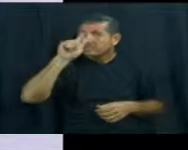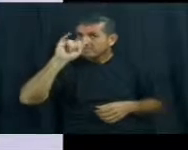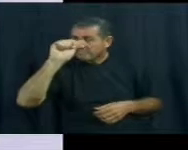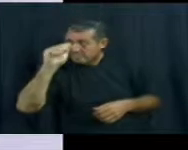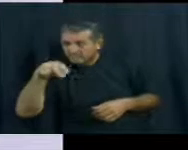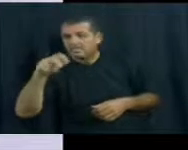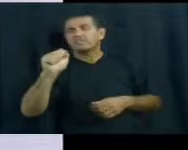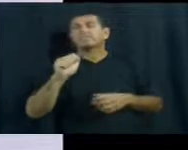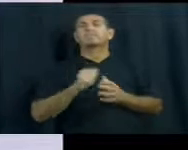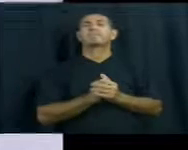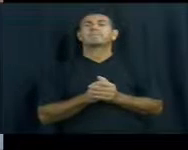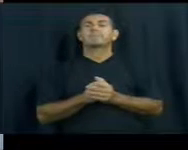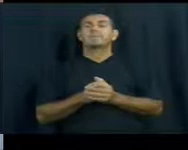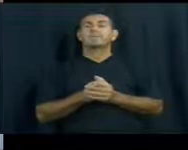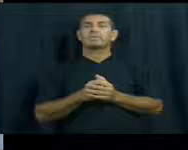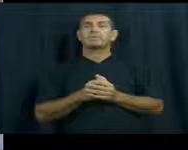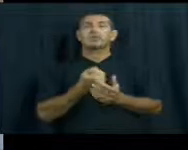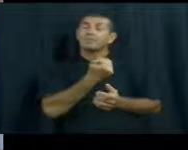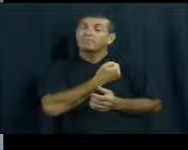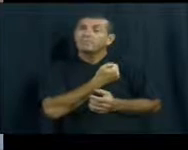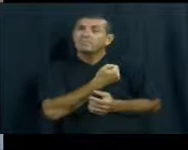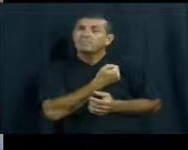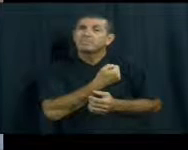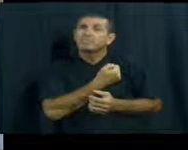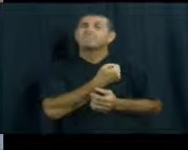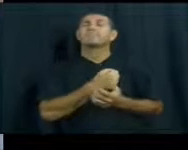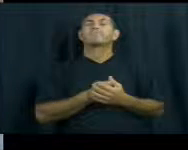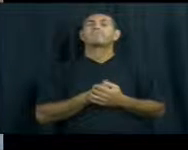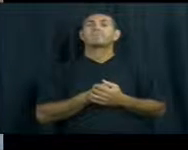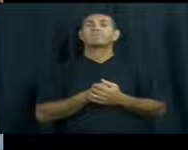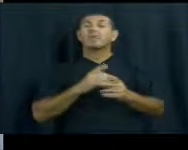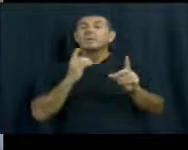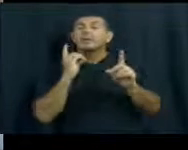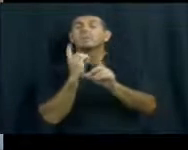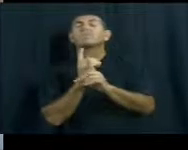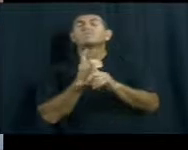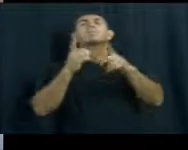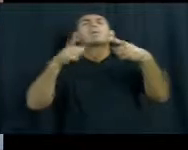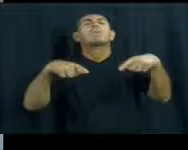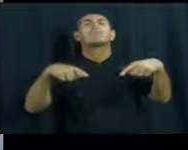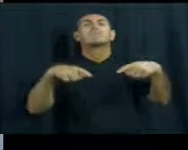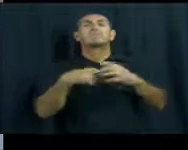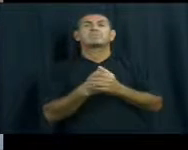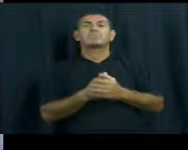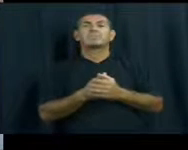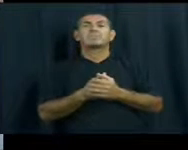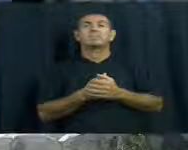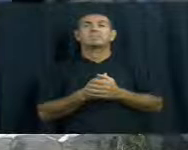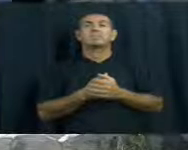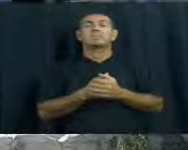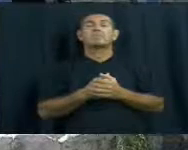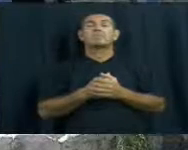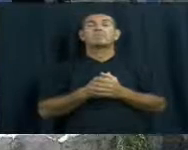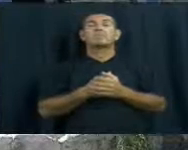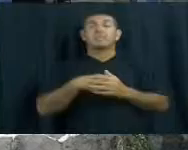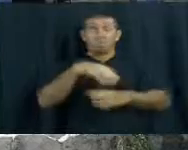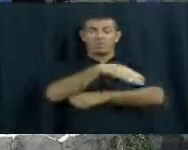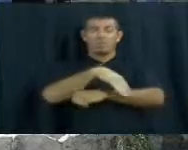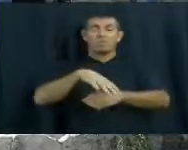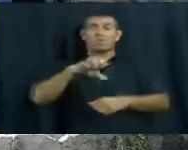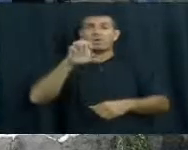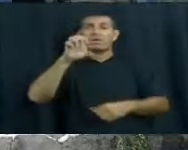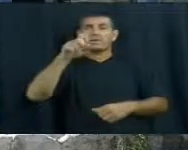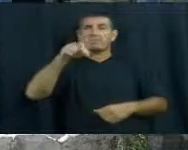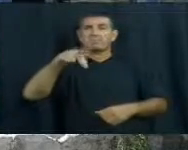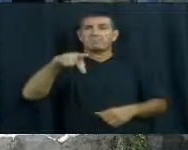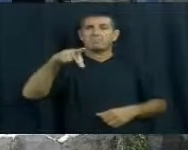só você entrar em contato com eles, tá bom? E vocês podem achar a Ligiane Salgados em São Cristóvão, na Rua Expedicionário da Pátria, tá? E